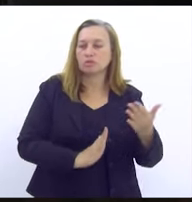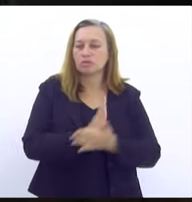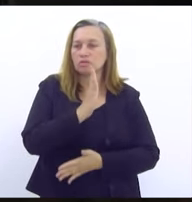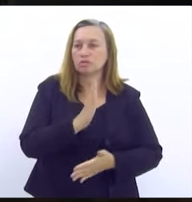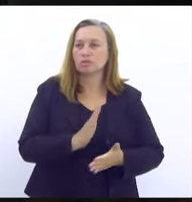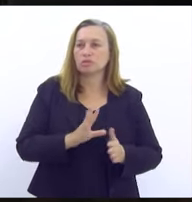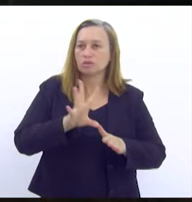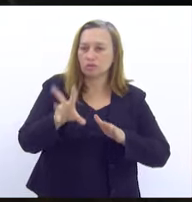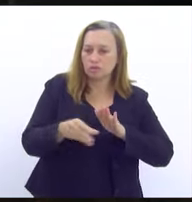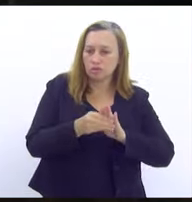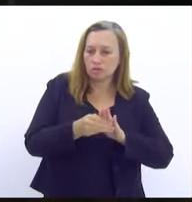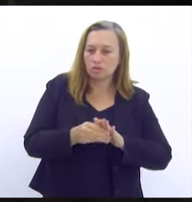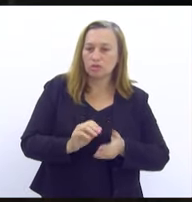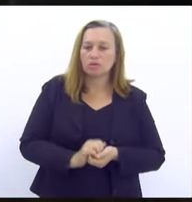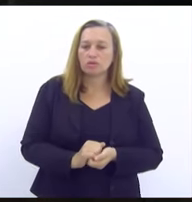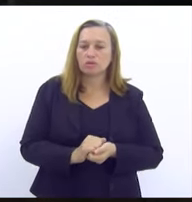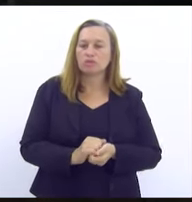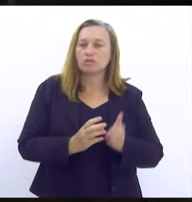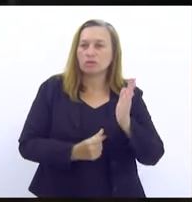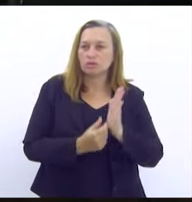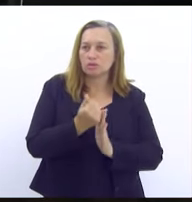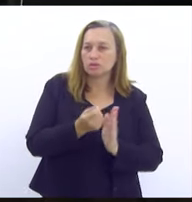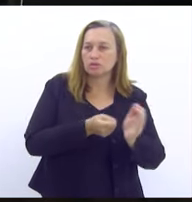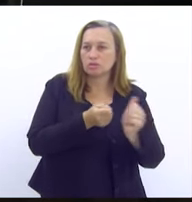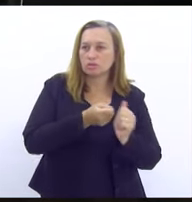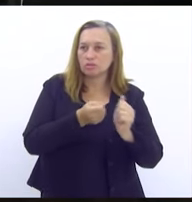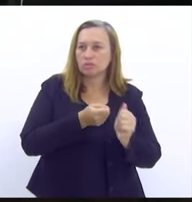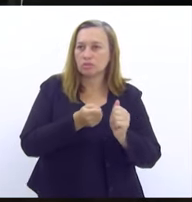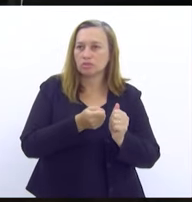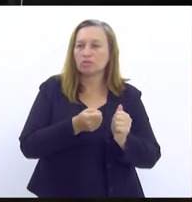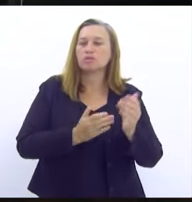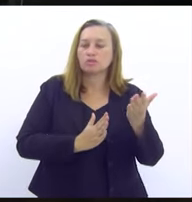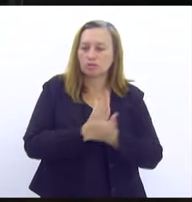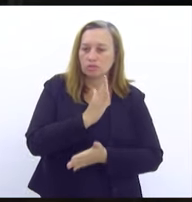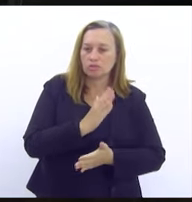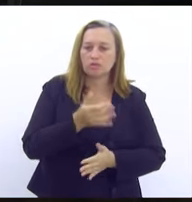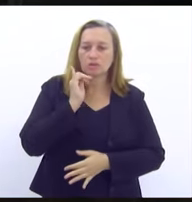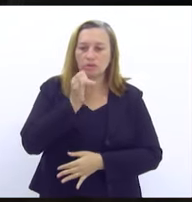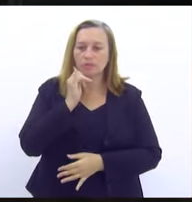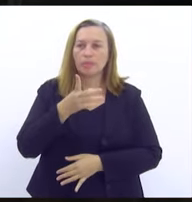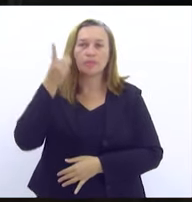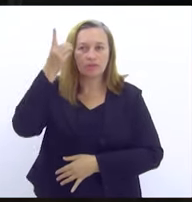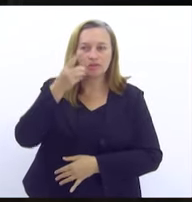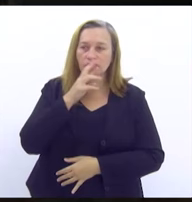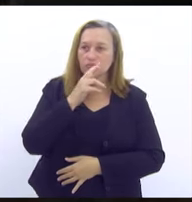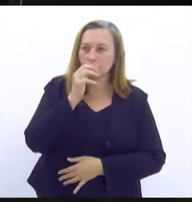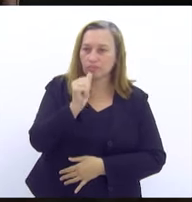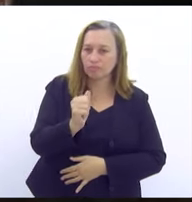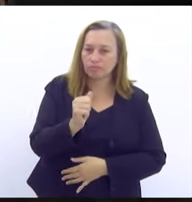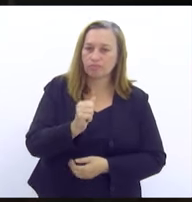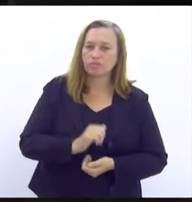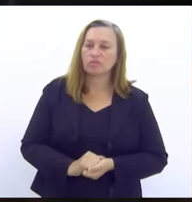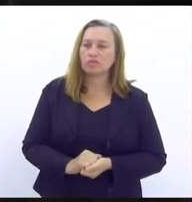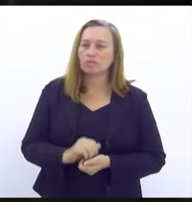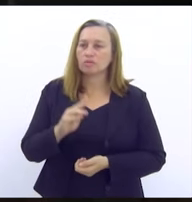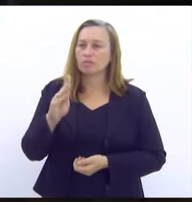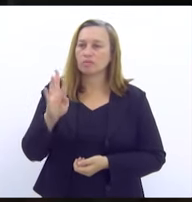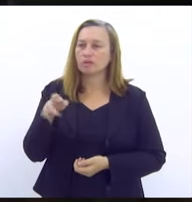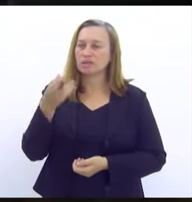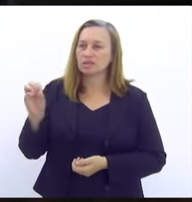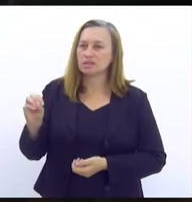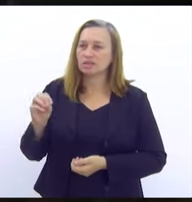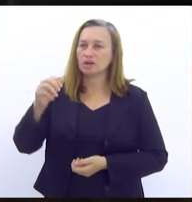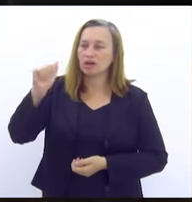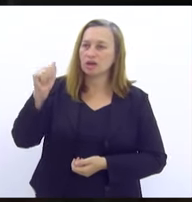com emenda, e do orçamento, fiscalização financeira e controle favorável. Relator, deputado Rodrigo Amorim, Brazão,